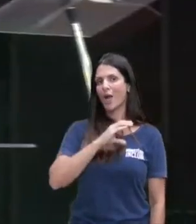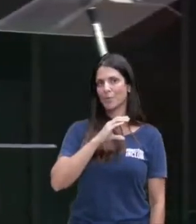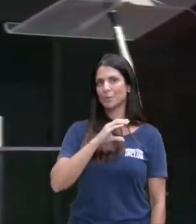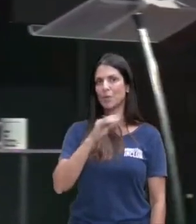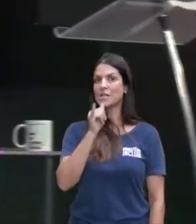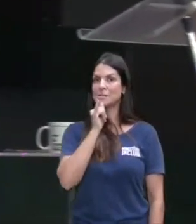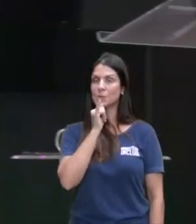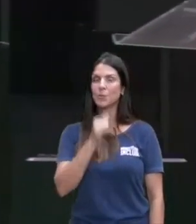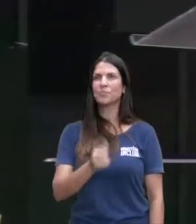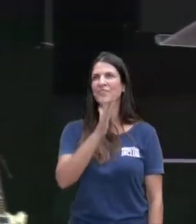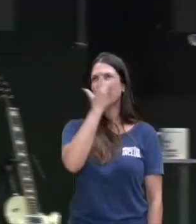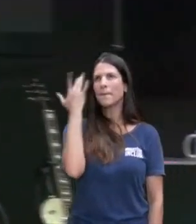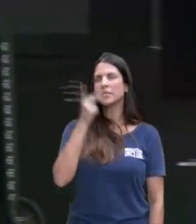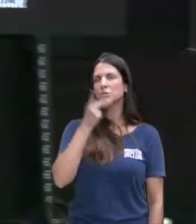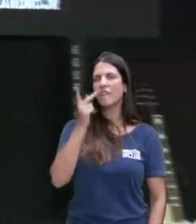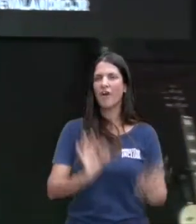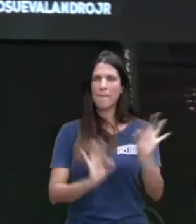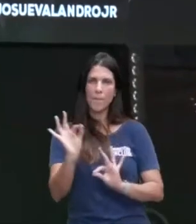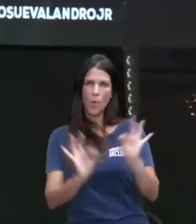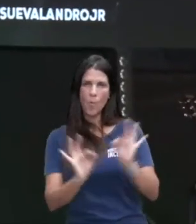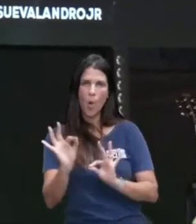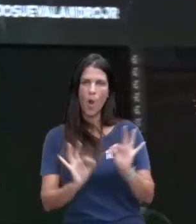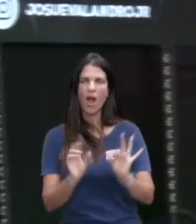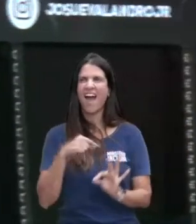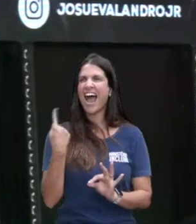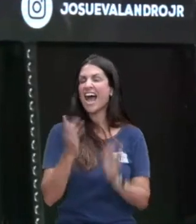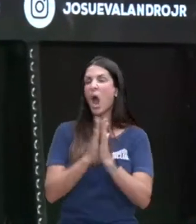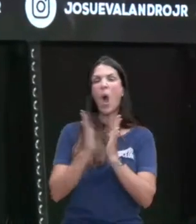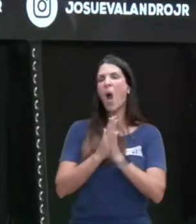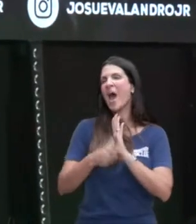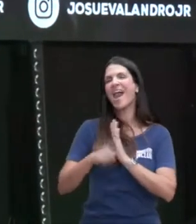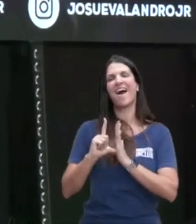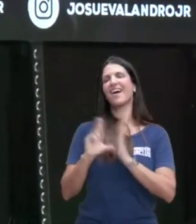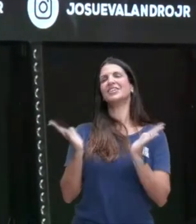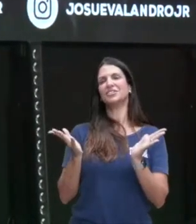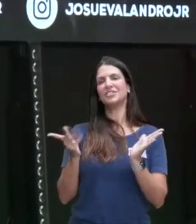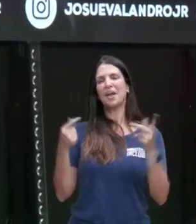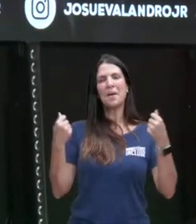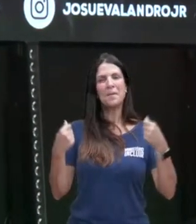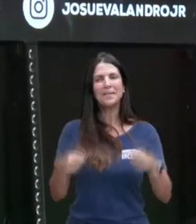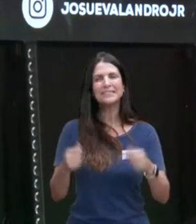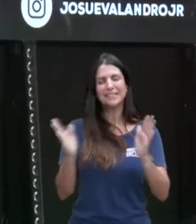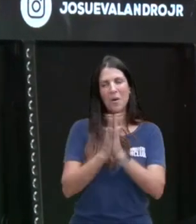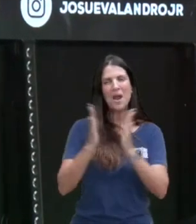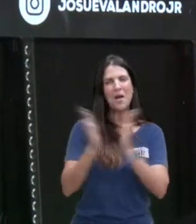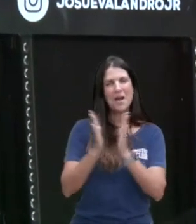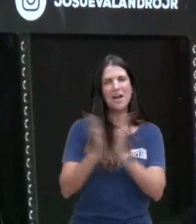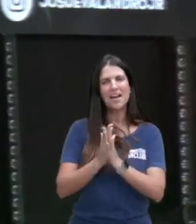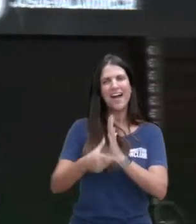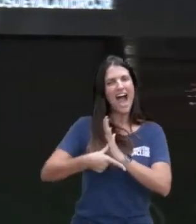é o orar para decidir as pessoas não olham para começar o namoro no hora para começar a sociedade no hora para montar um negócio no olho para começar o